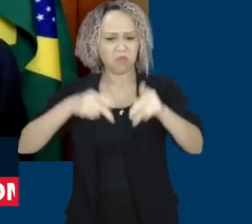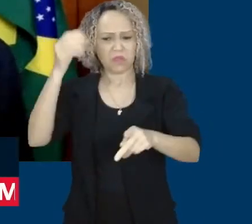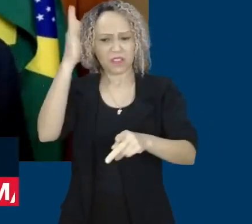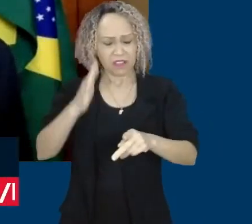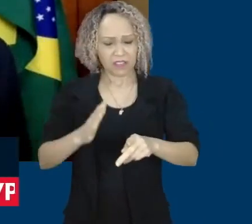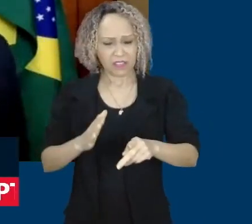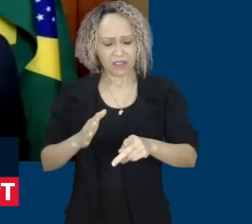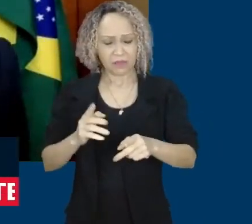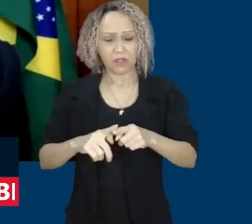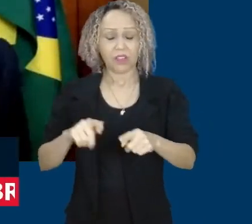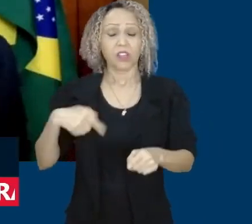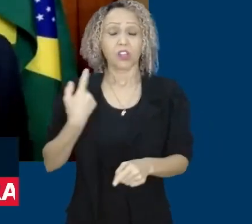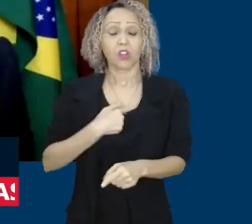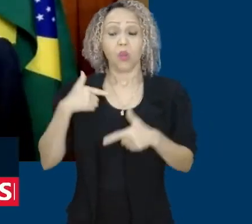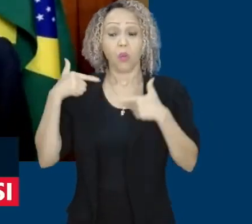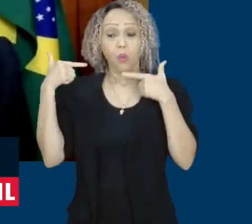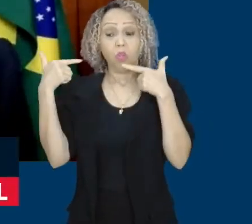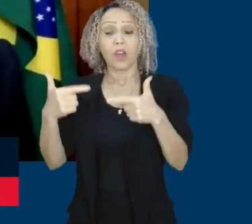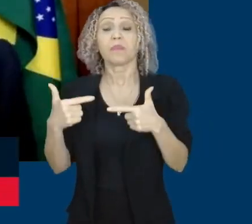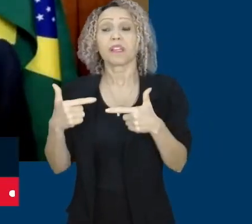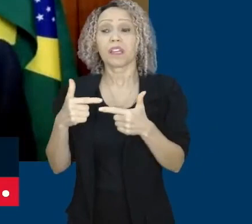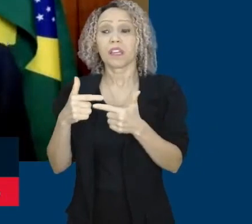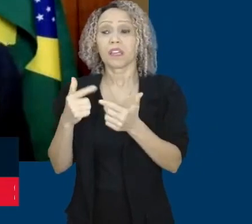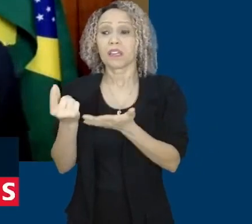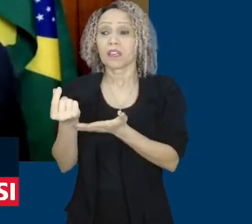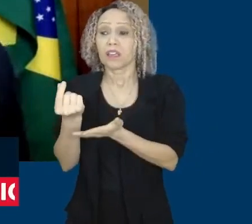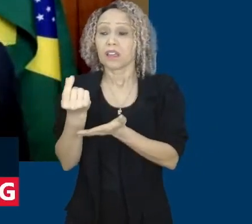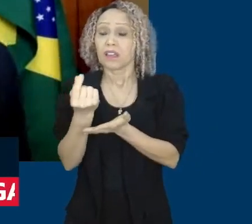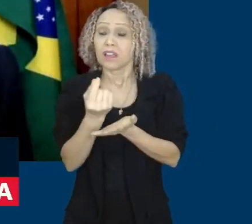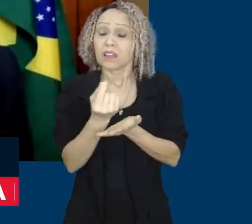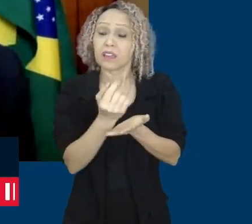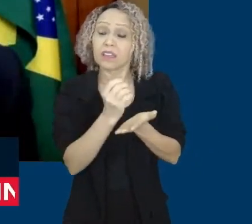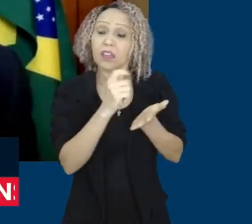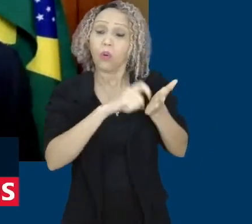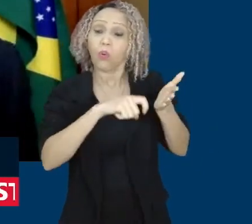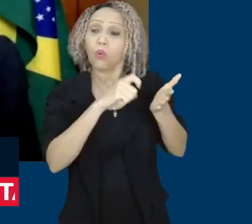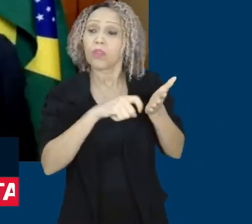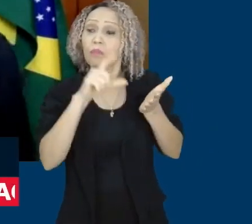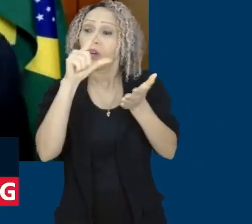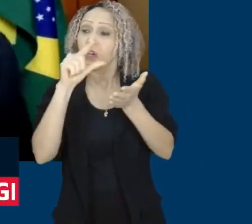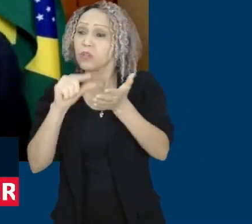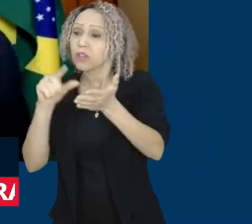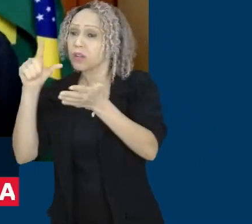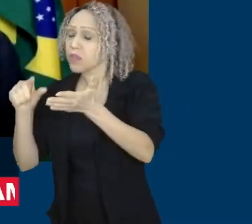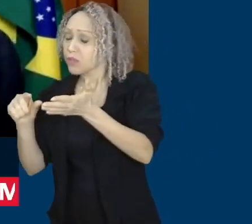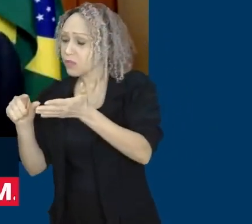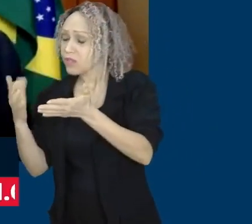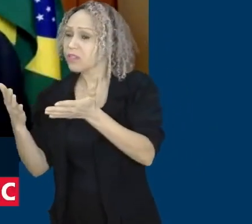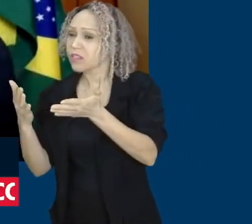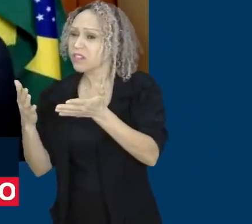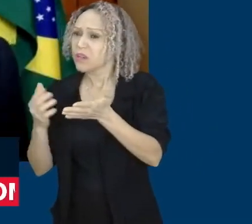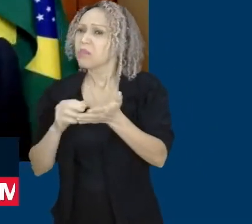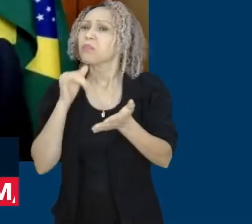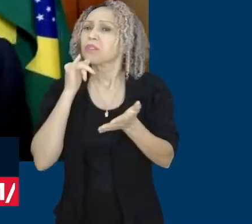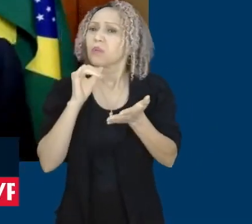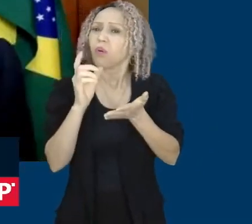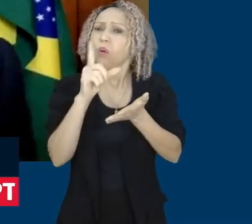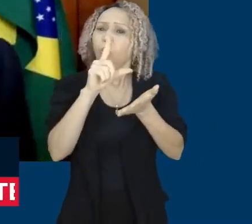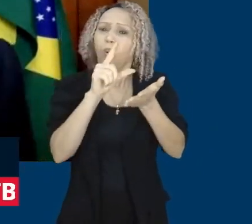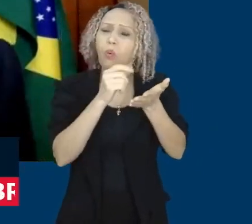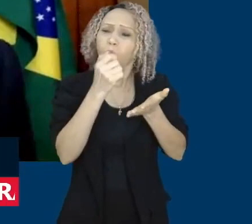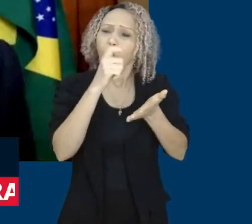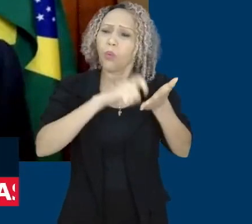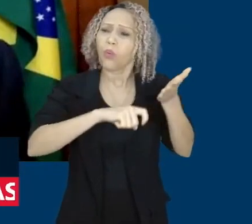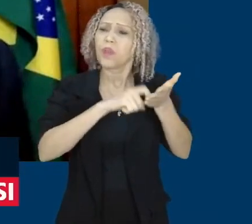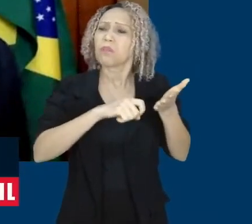impostos, né? Em especial daquele imposto que eu acho muito regressivo, que é muito indireto, que é o imposto sobre consumo. Não há nada